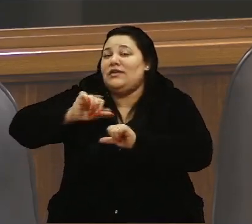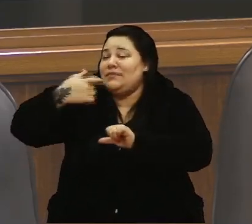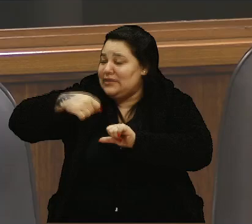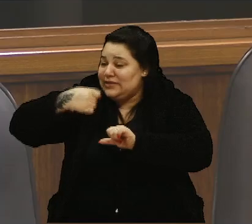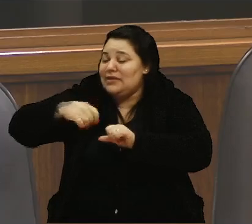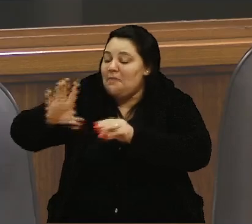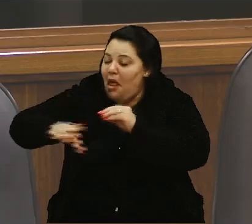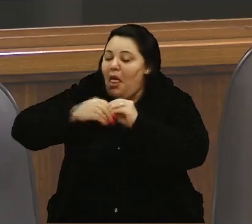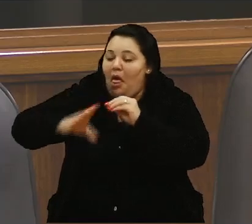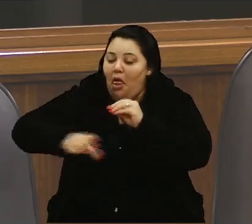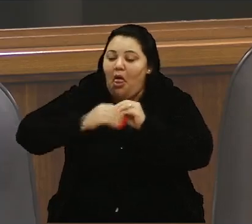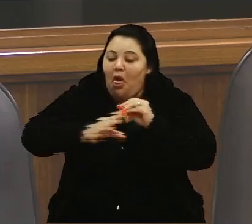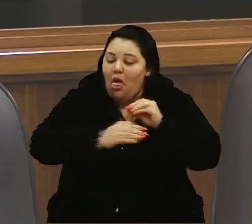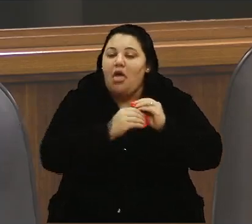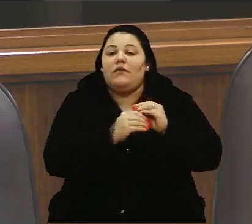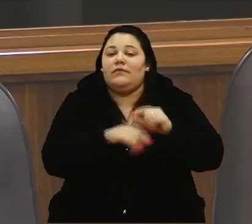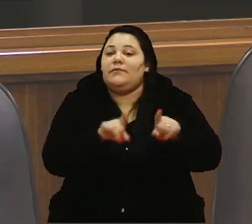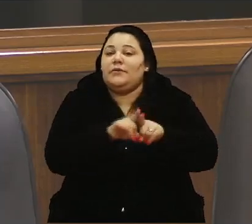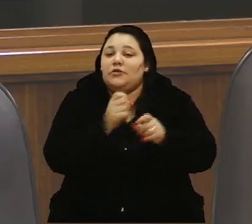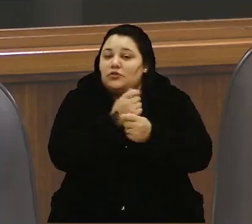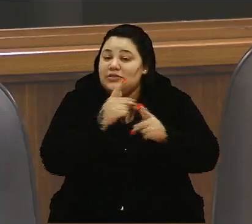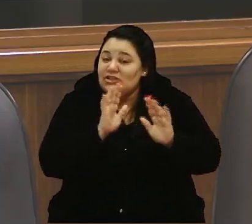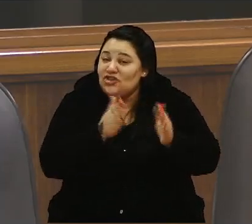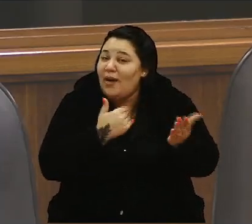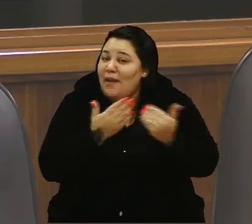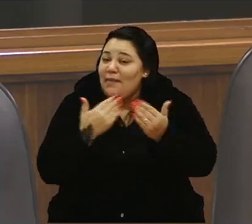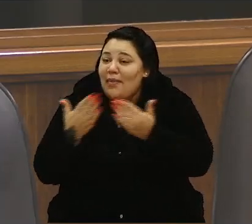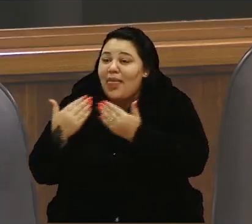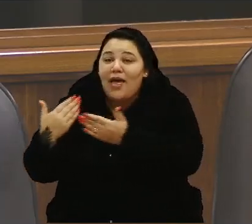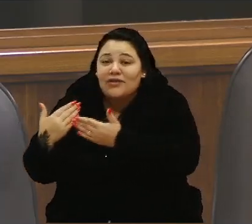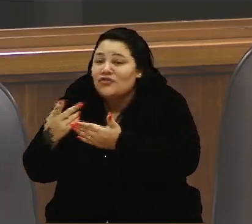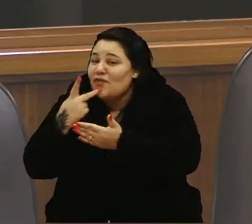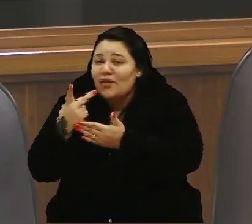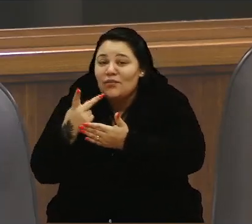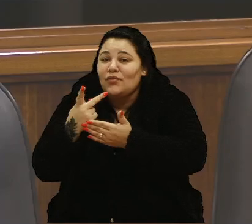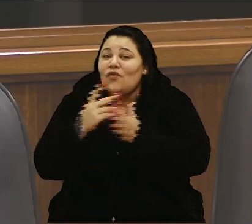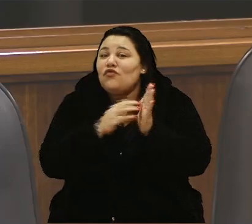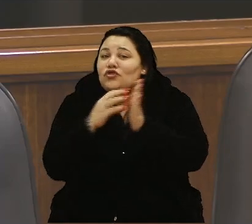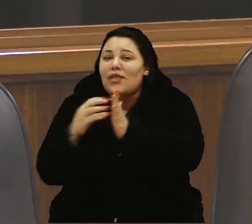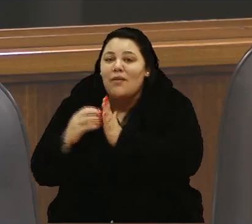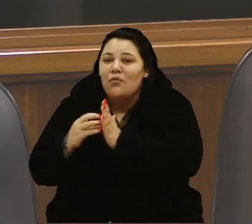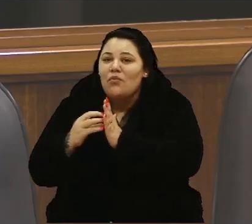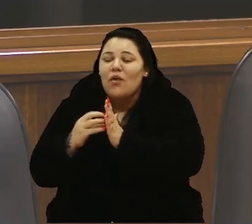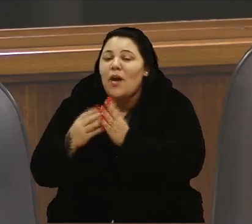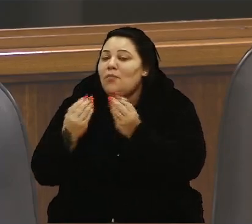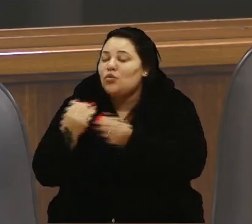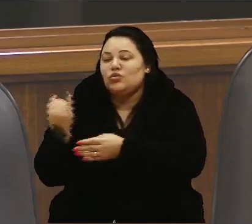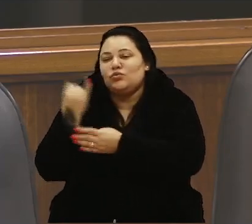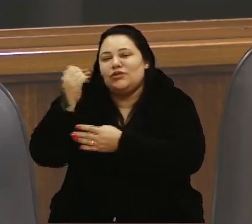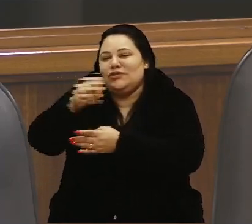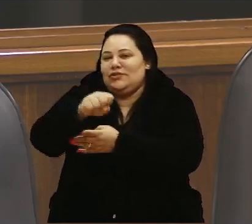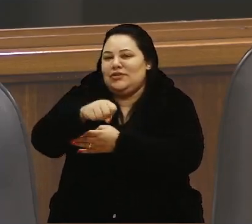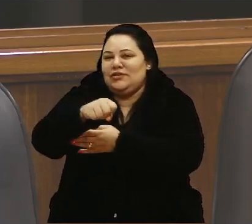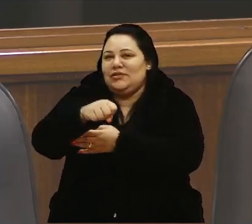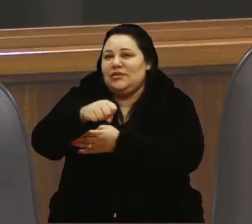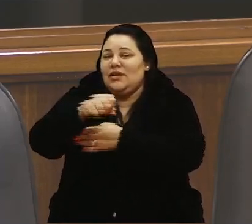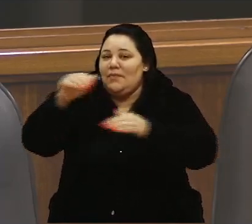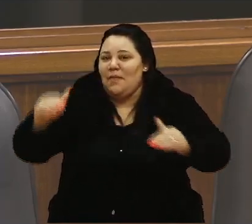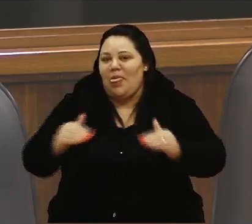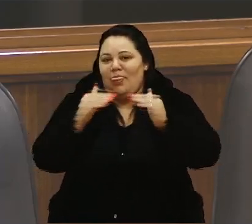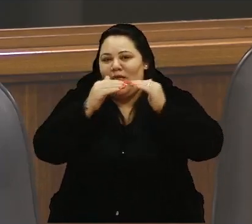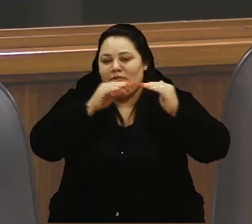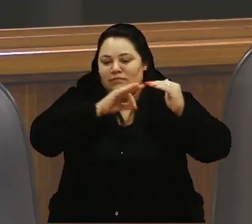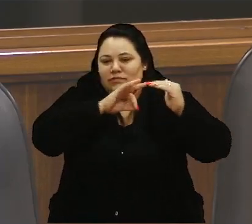alterações essas que já foram dialogadas com a categoria e que são importantes, inclusive, para a equiparação de